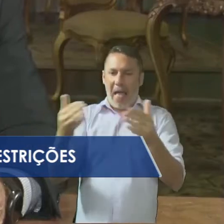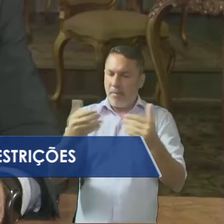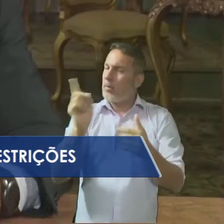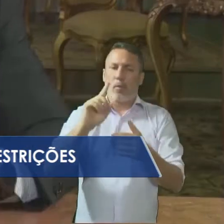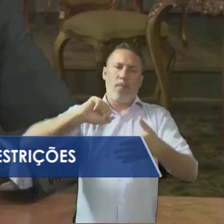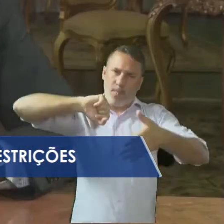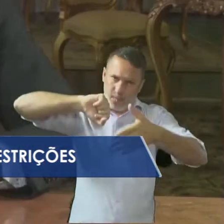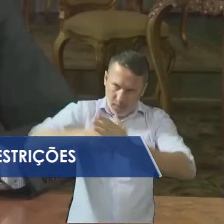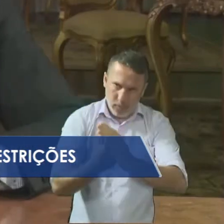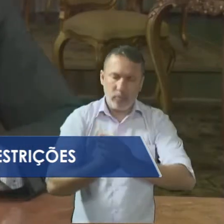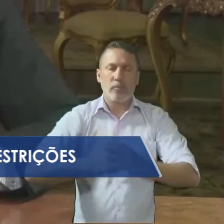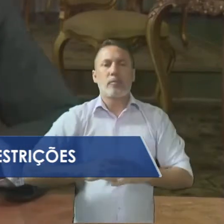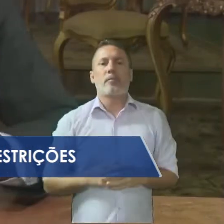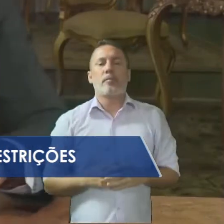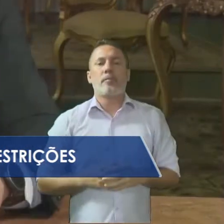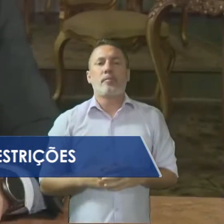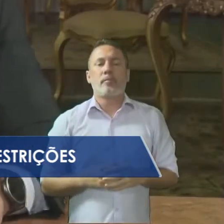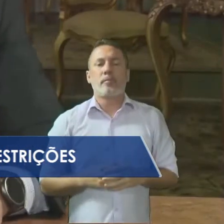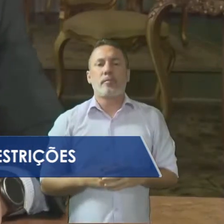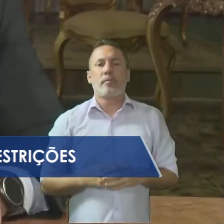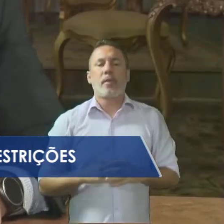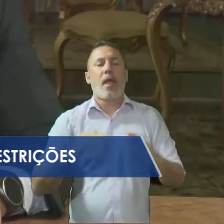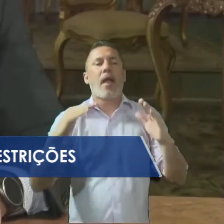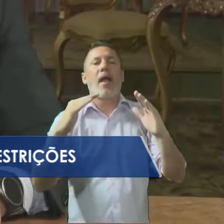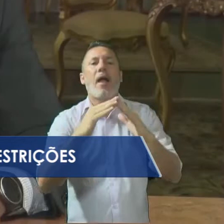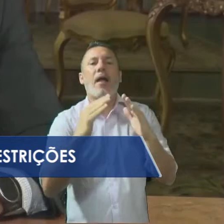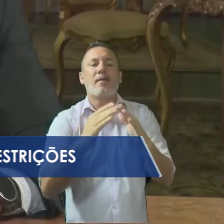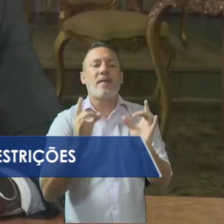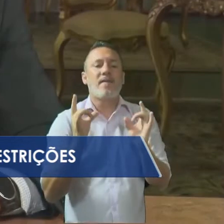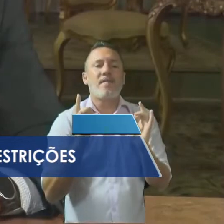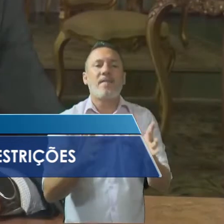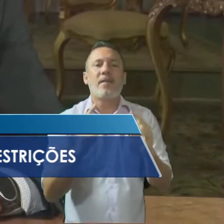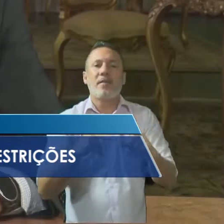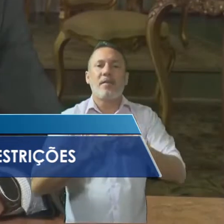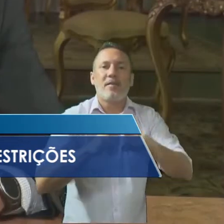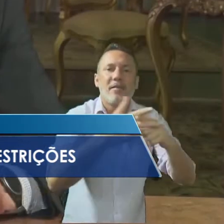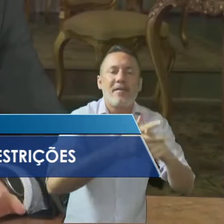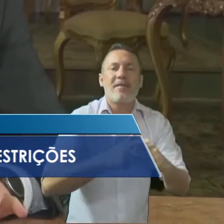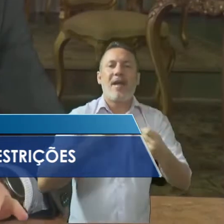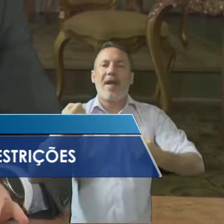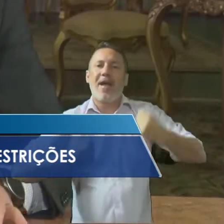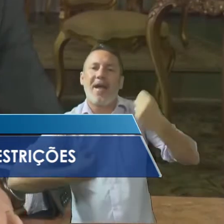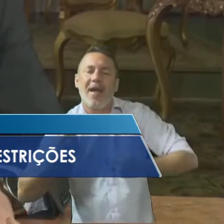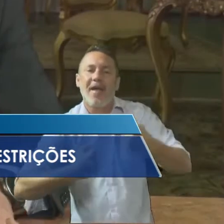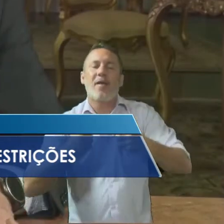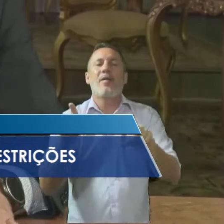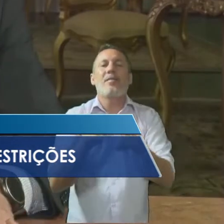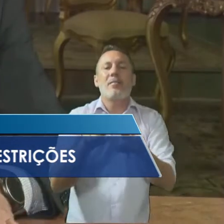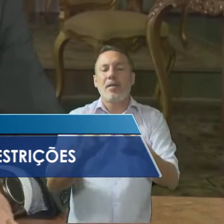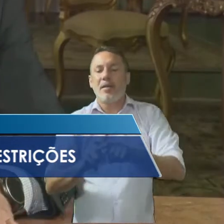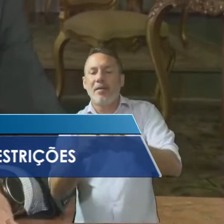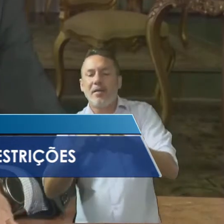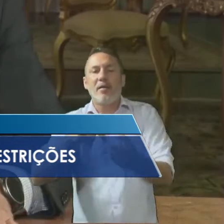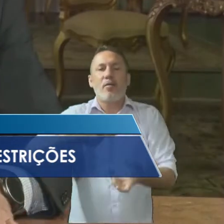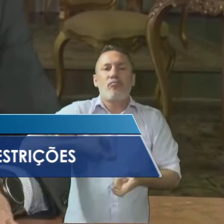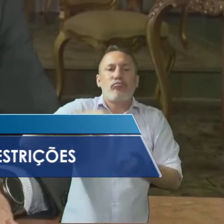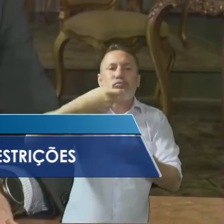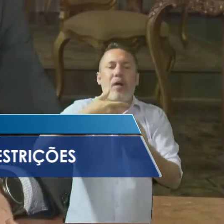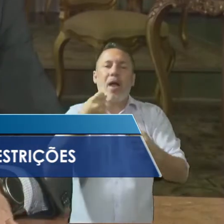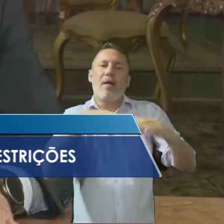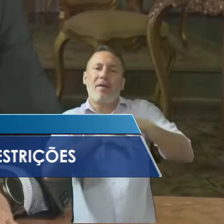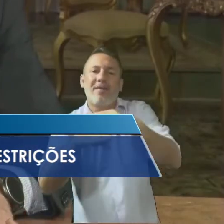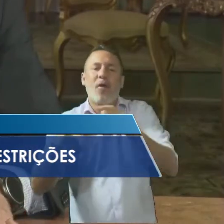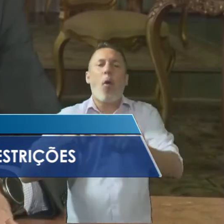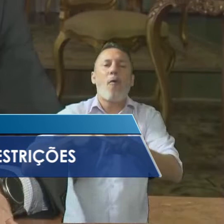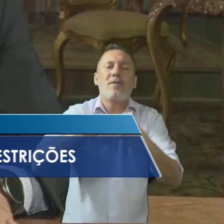considerada uma atividade essencial casas de autopeças e reparação de veículos e o filme e oficina de reparação de veículos também não